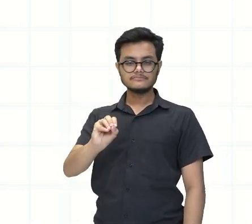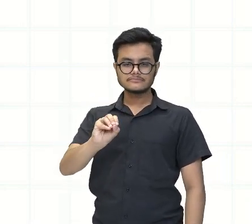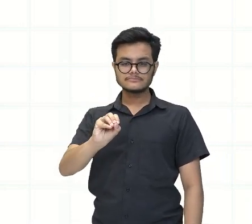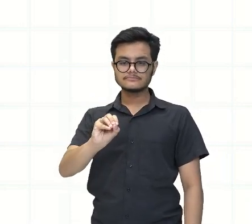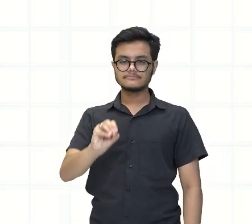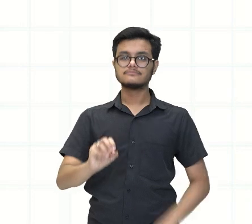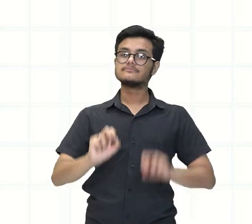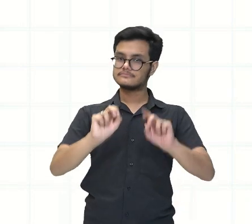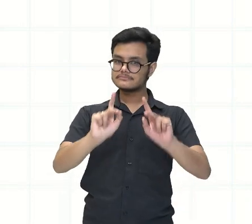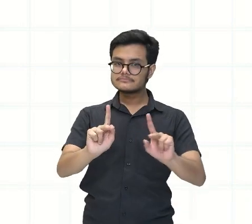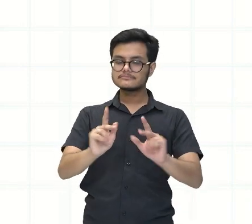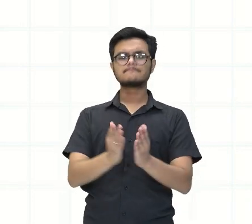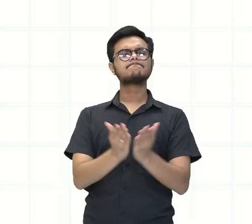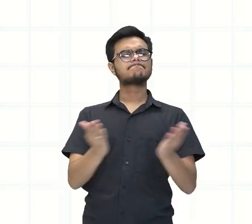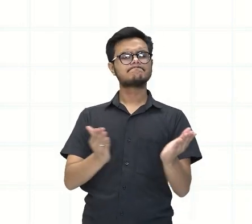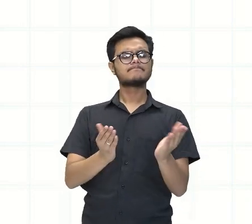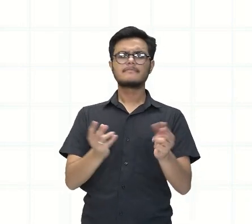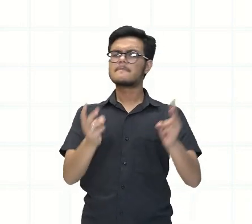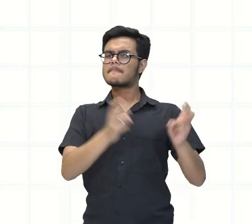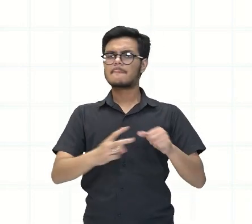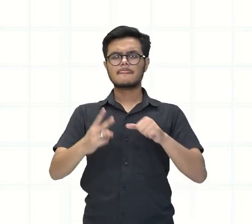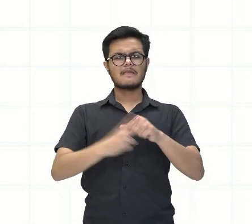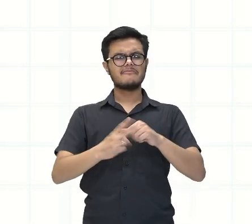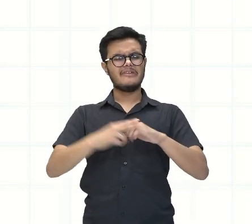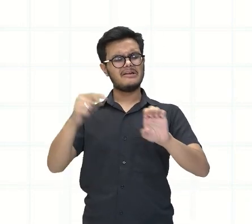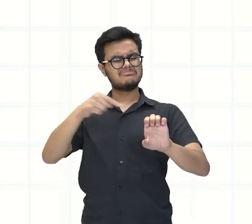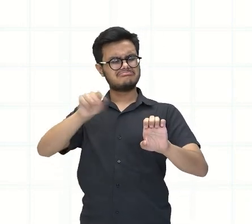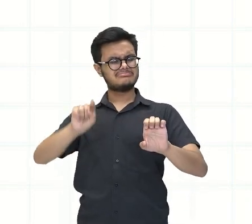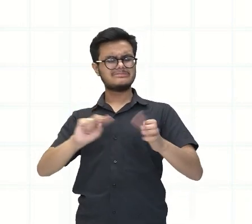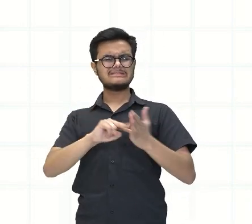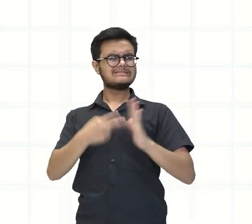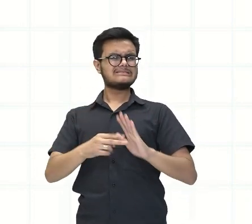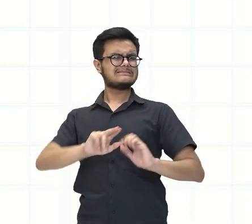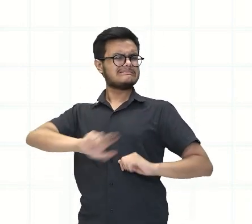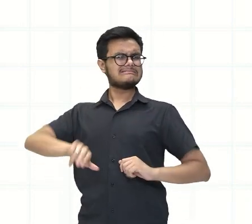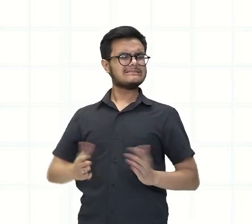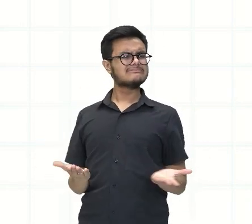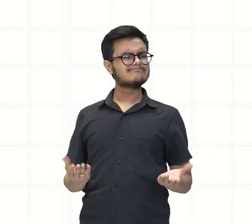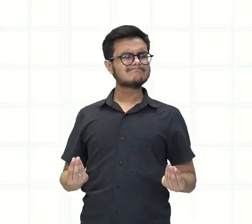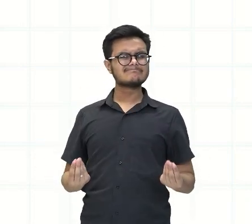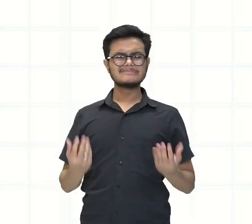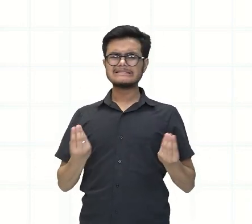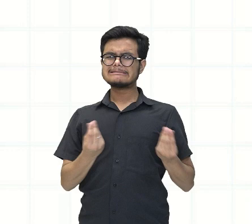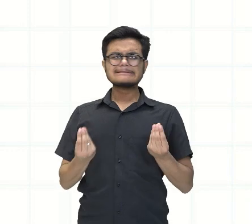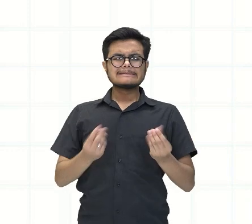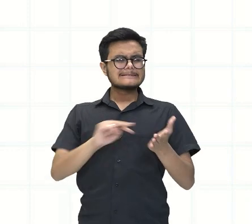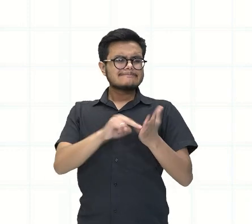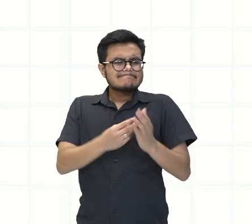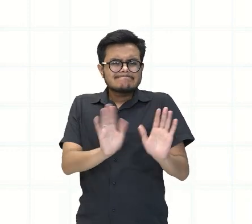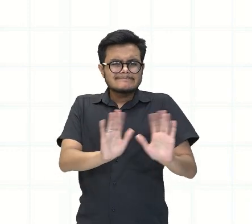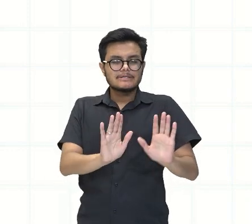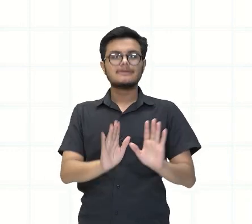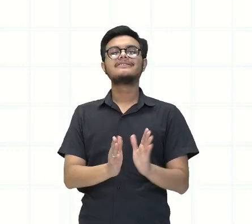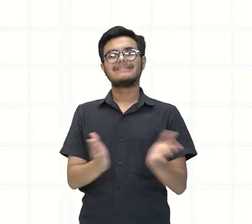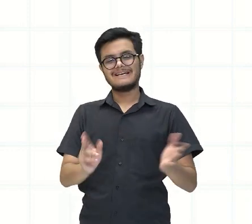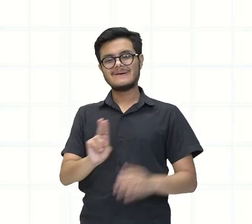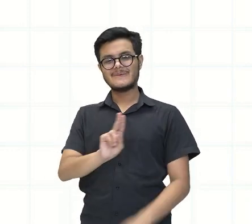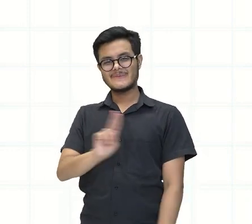predicado eu observo esse verbo não significativo, esse verbo de ligação, nós chamamos